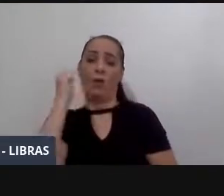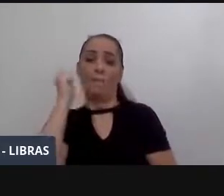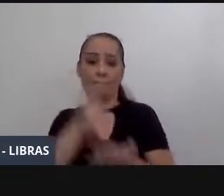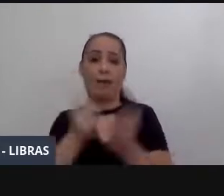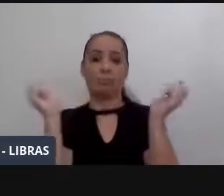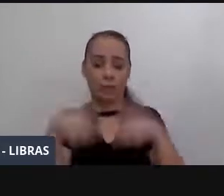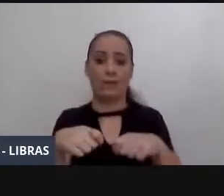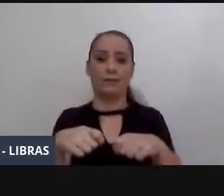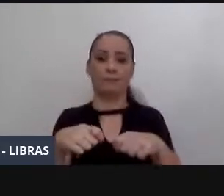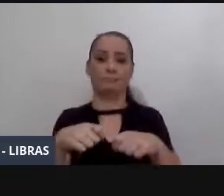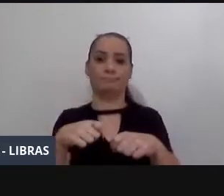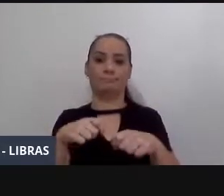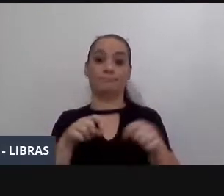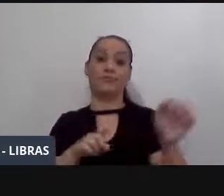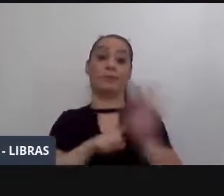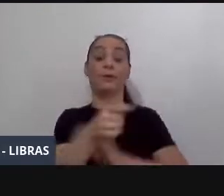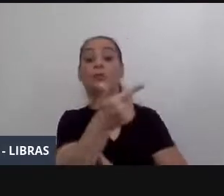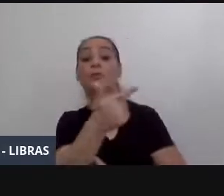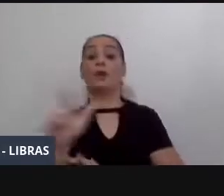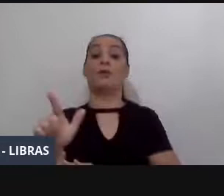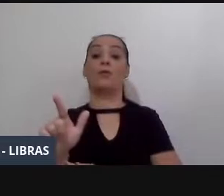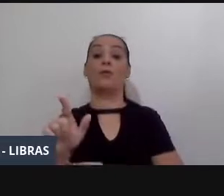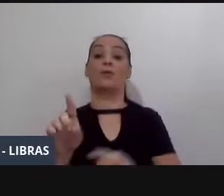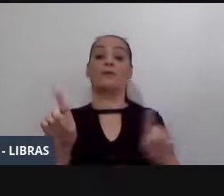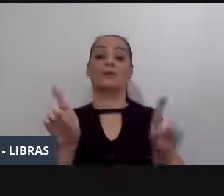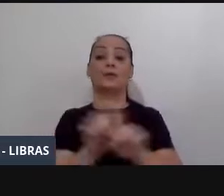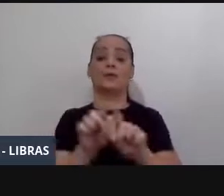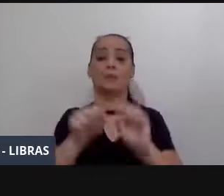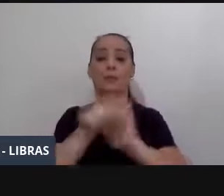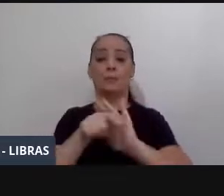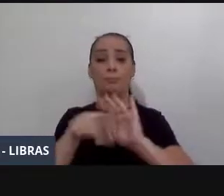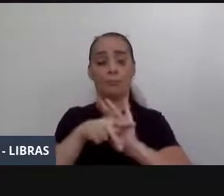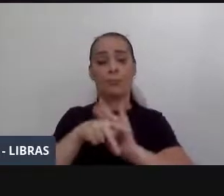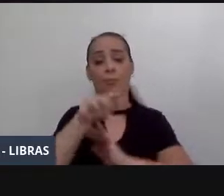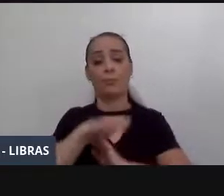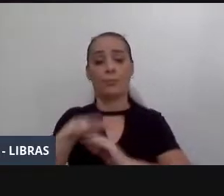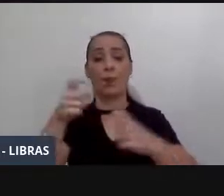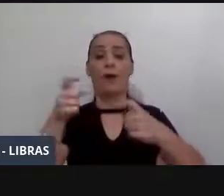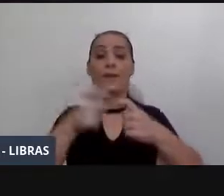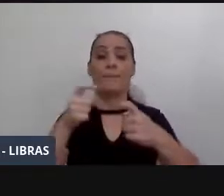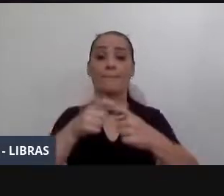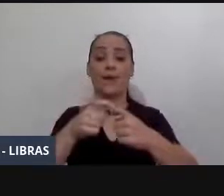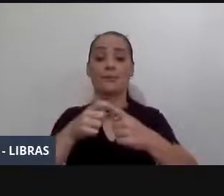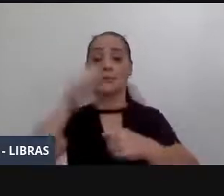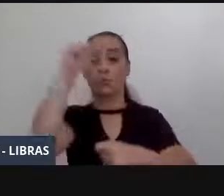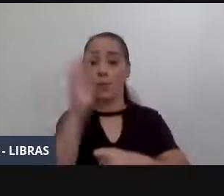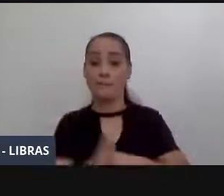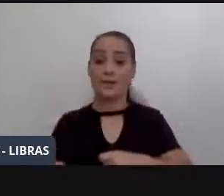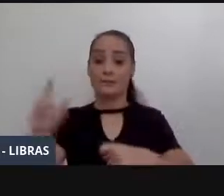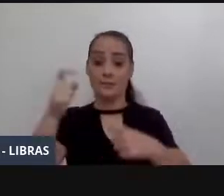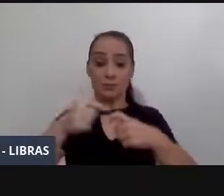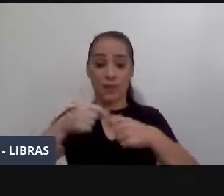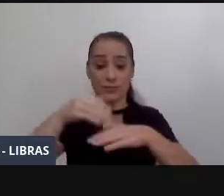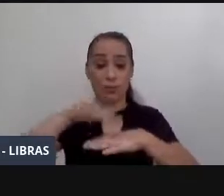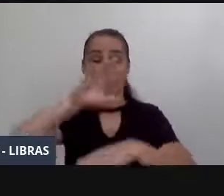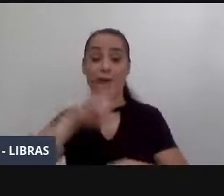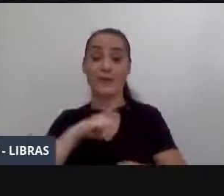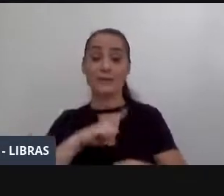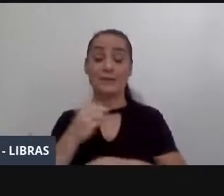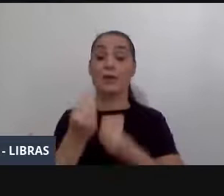uma outra pergunta que é com relação aos médicos. Como ter mais médicos no Brasil? Eu já vou trazer algumas